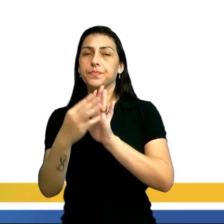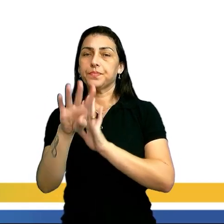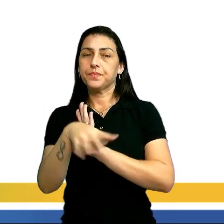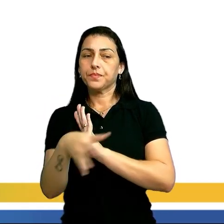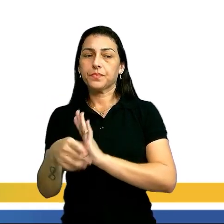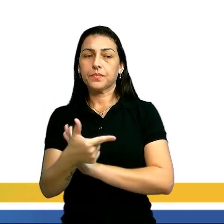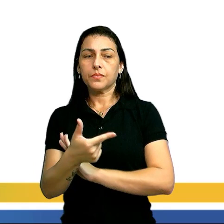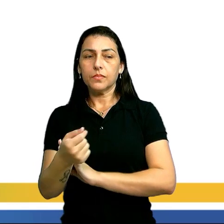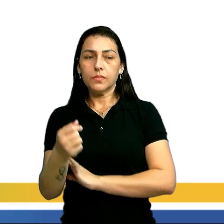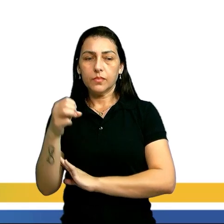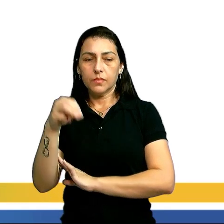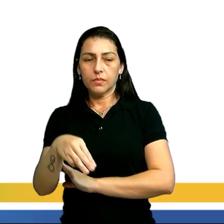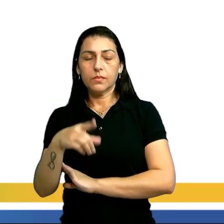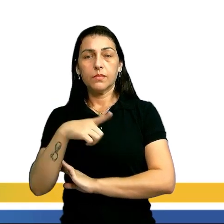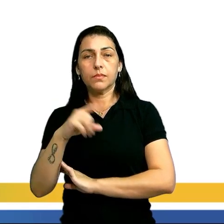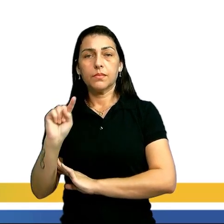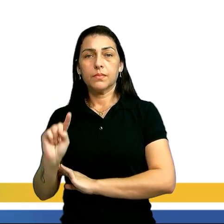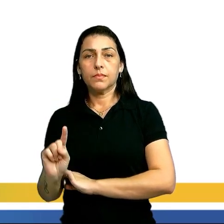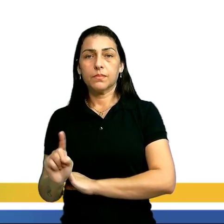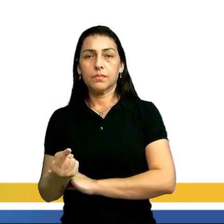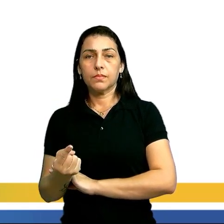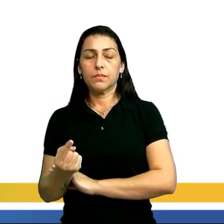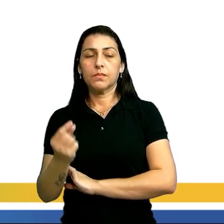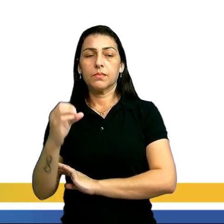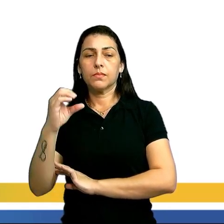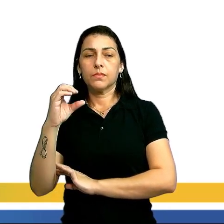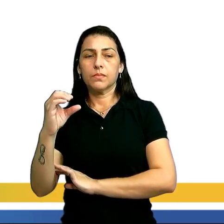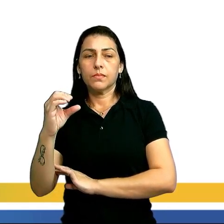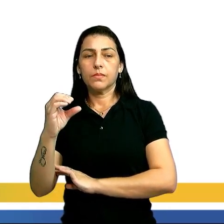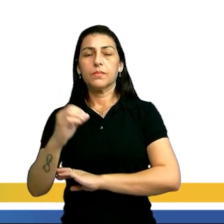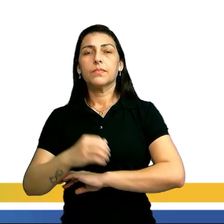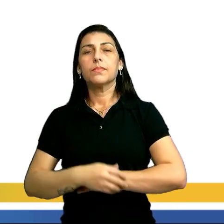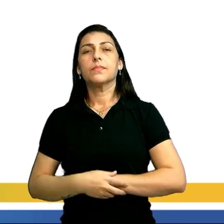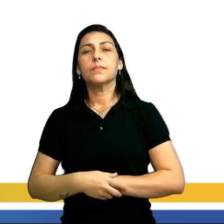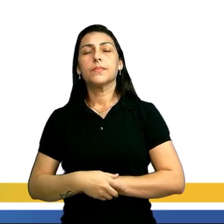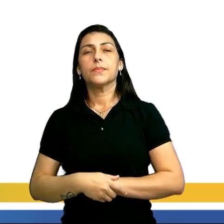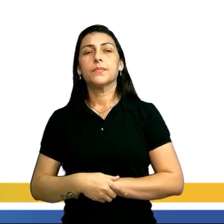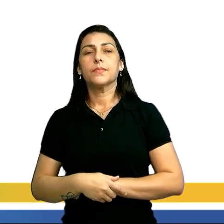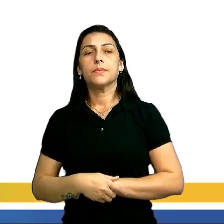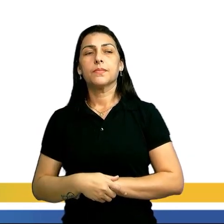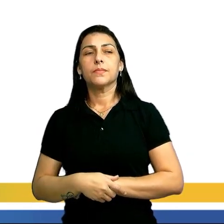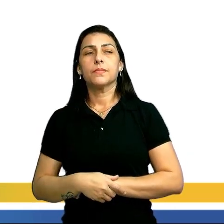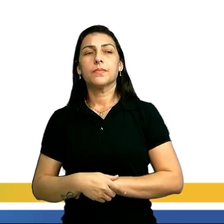20 metros. Nós temos aí 1000 graus Celsius.